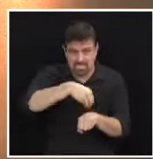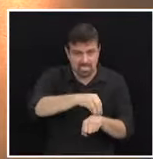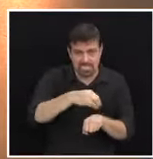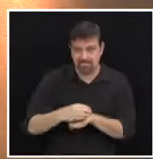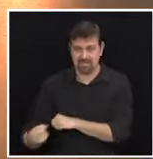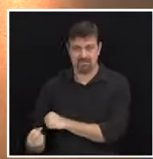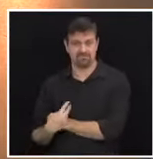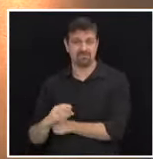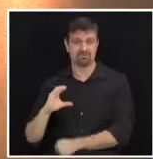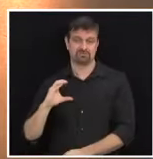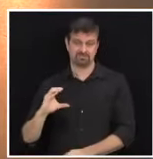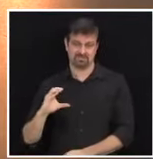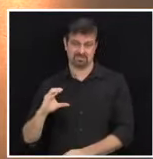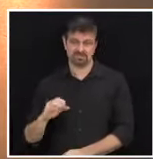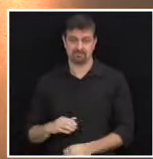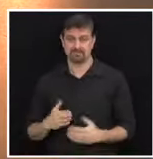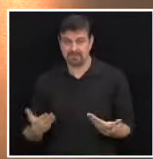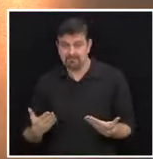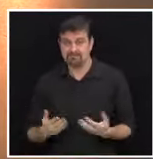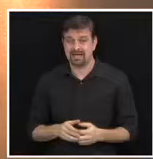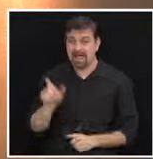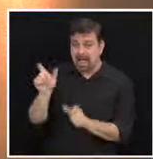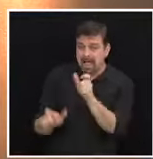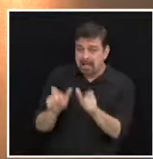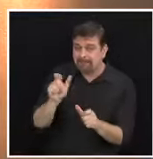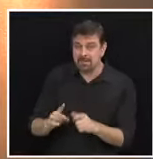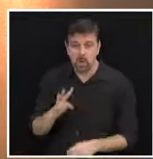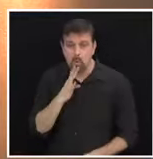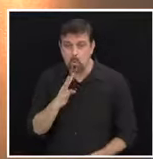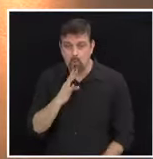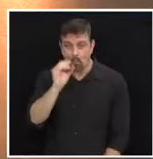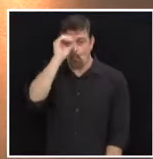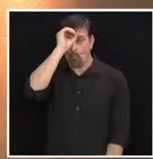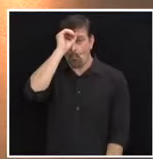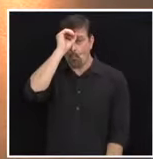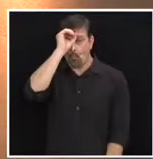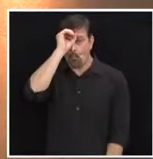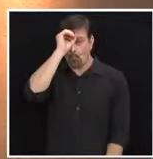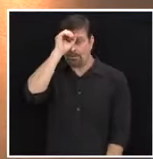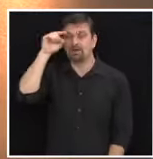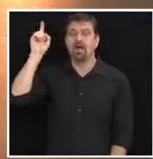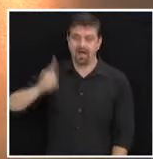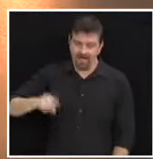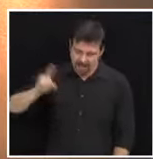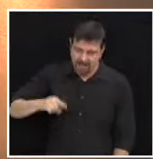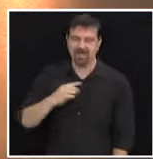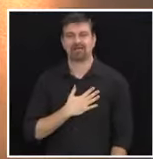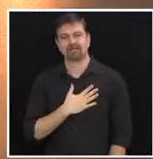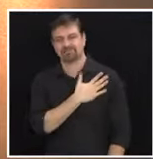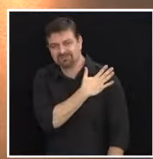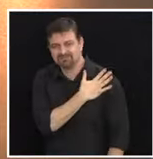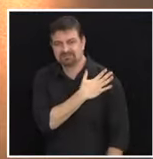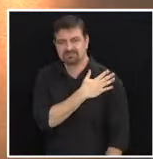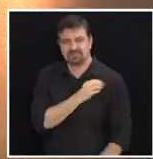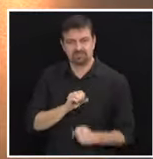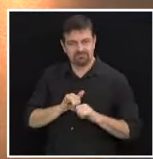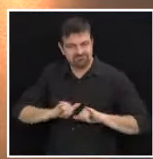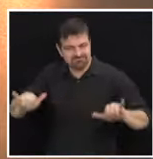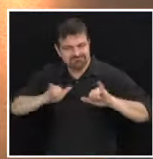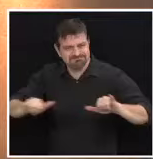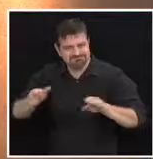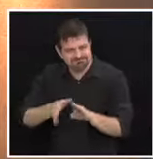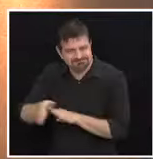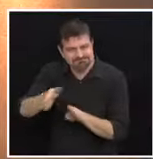nenhum. Mas a falta de conhecimento, a falta de orientação, de divulgação, por isso que eu falo para